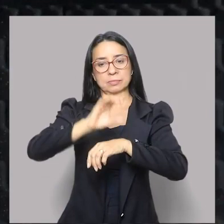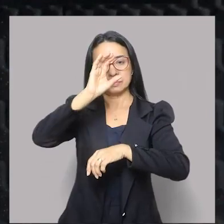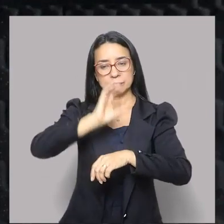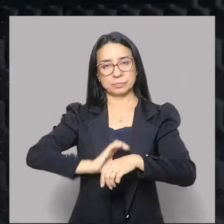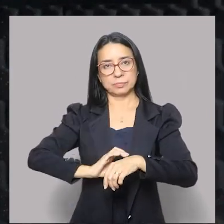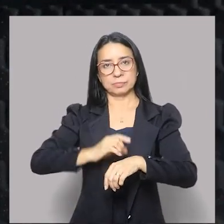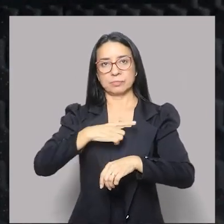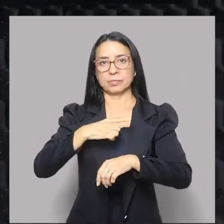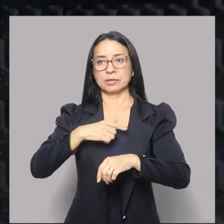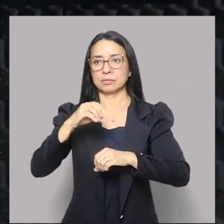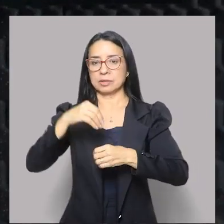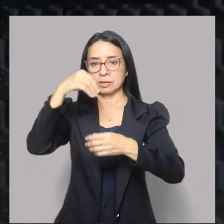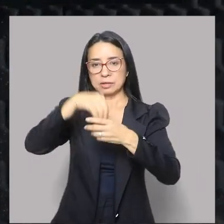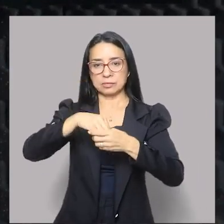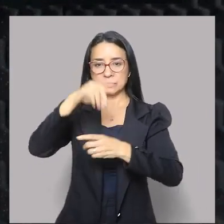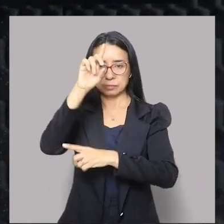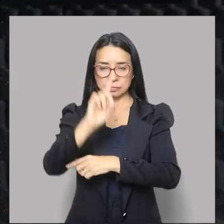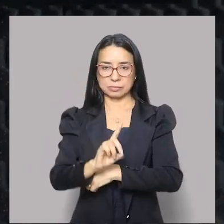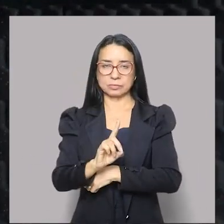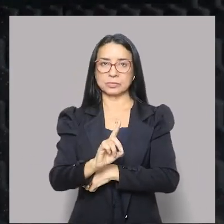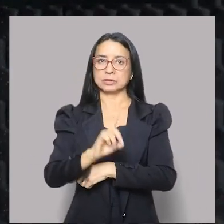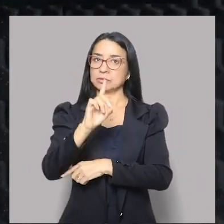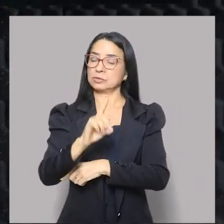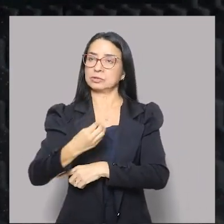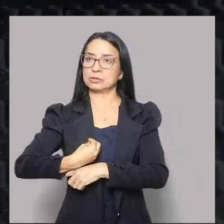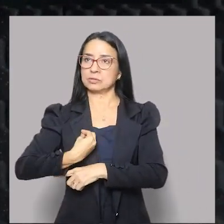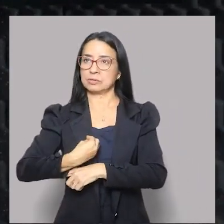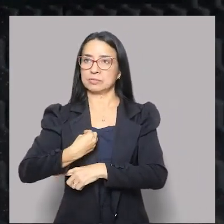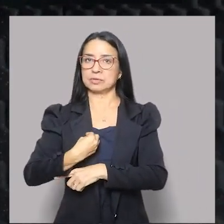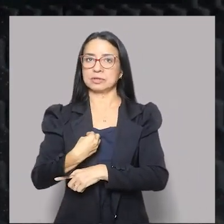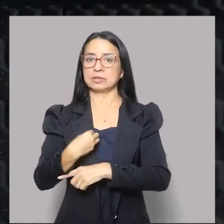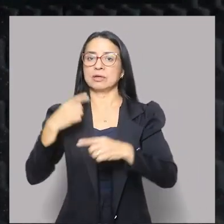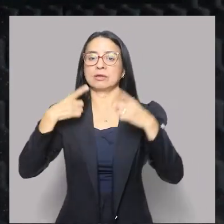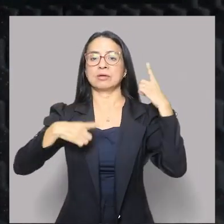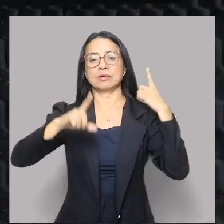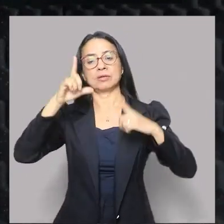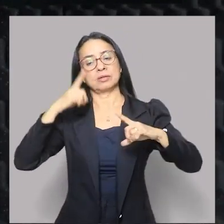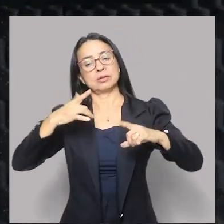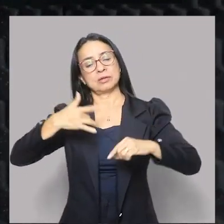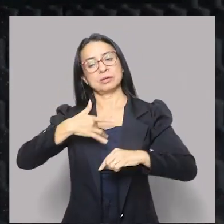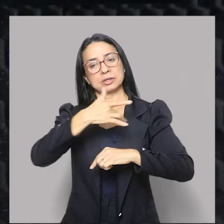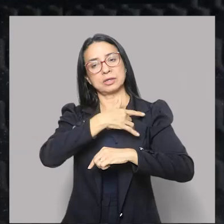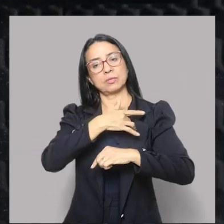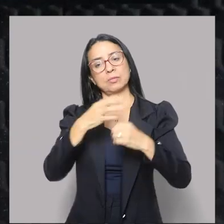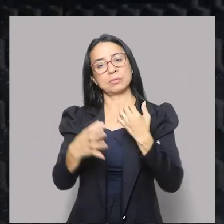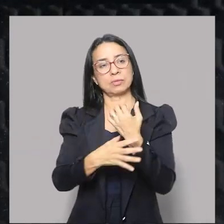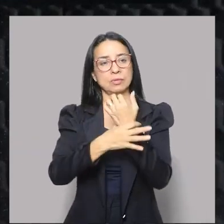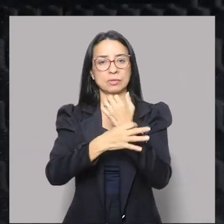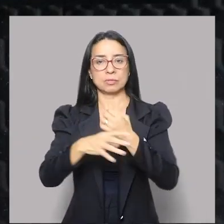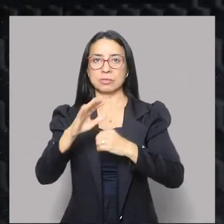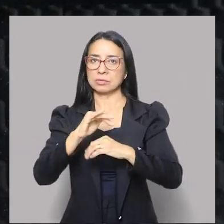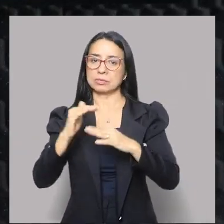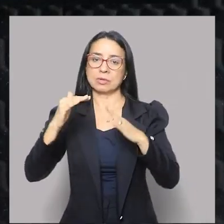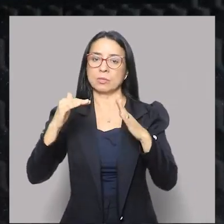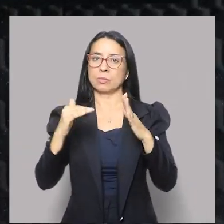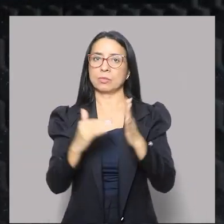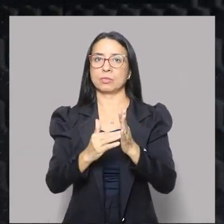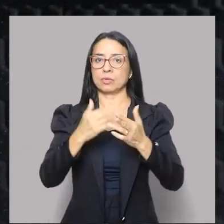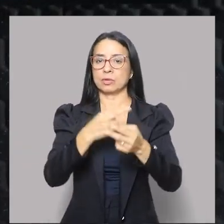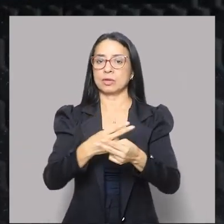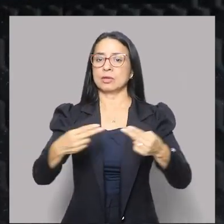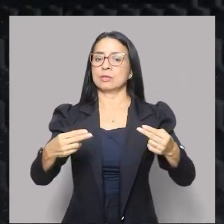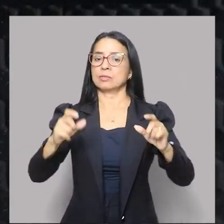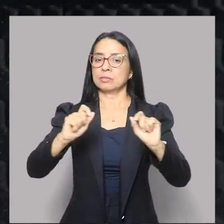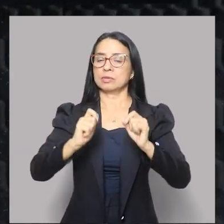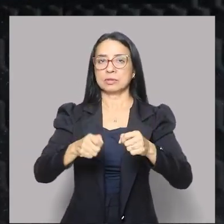E ela traz dentro dos seus direitos o direito à vida, ao lazer, à saúde, à segurança, todos os elementos